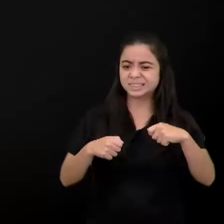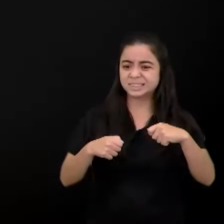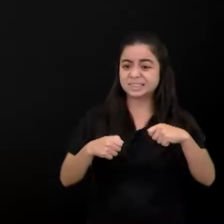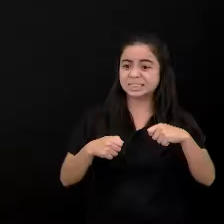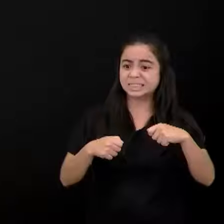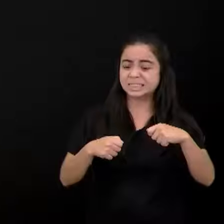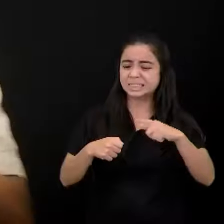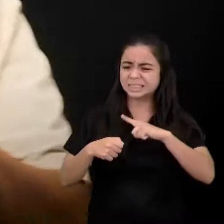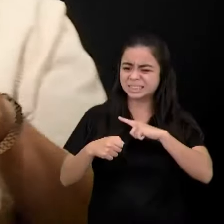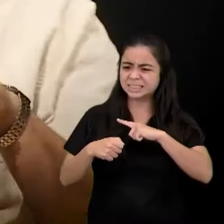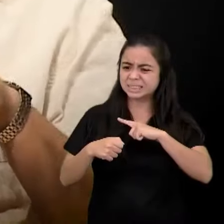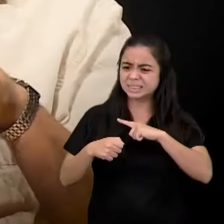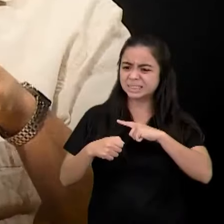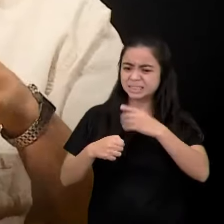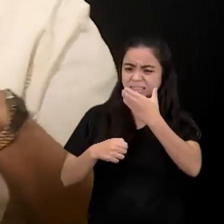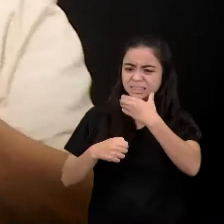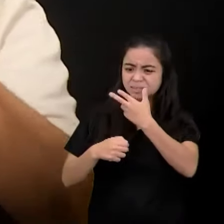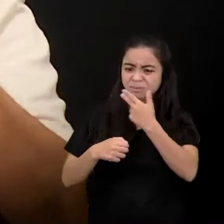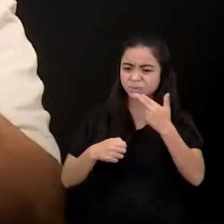Tinha uma pera aqui.